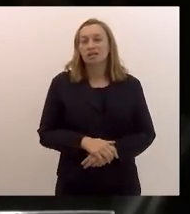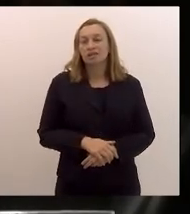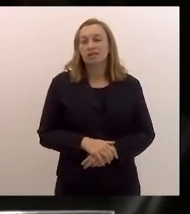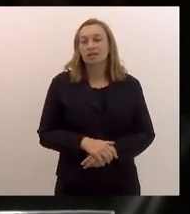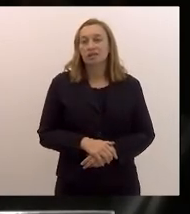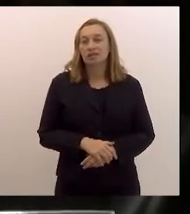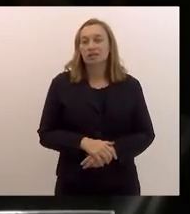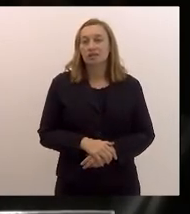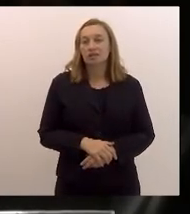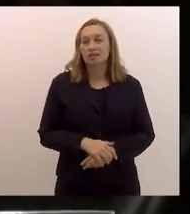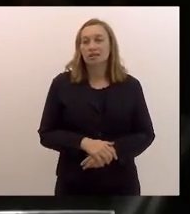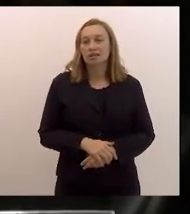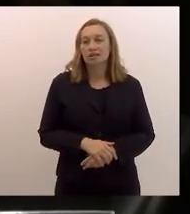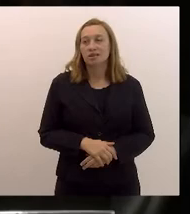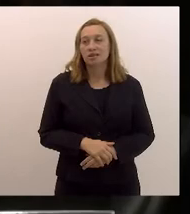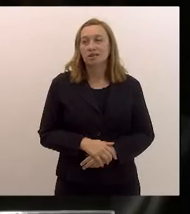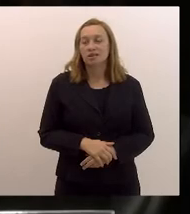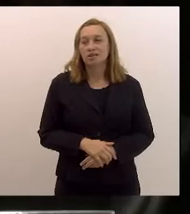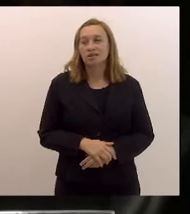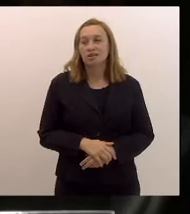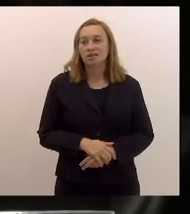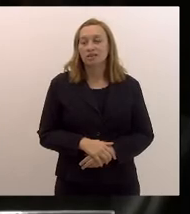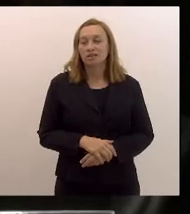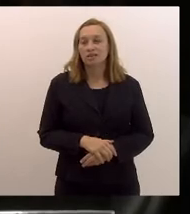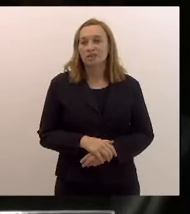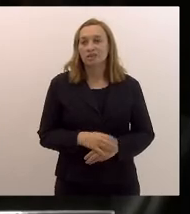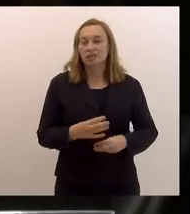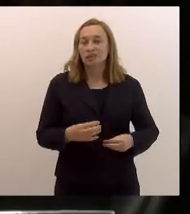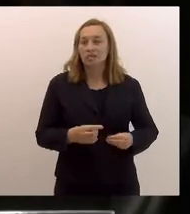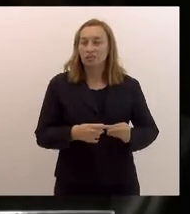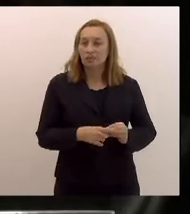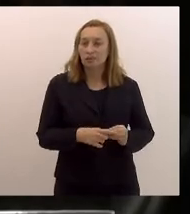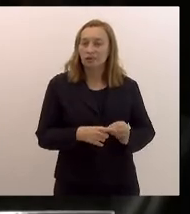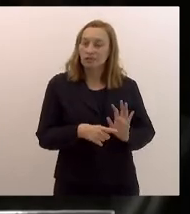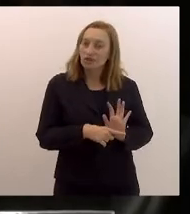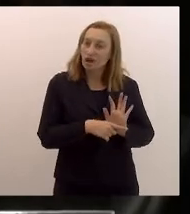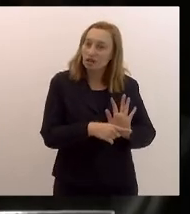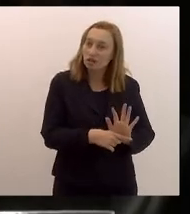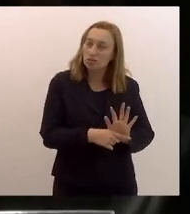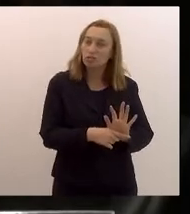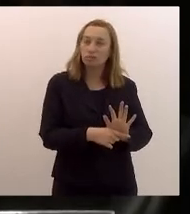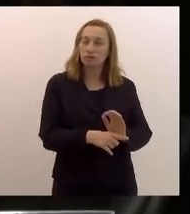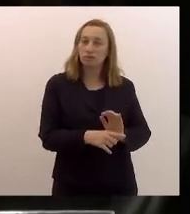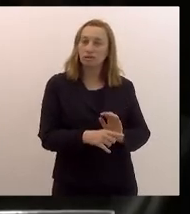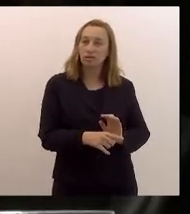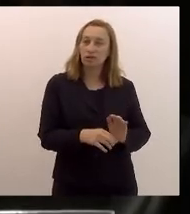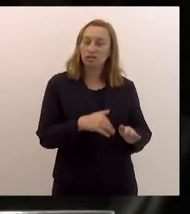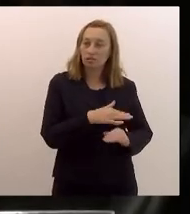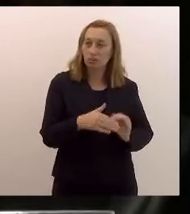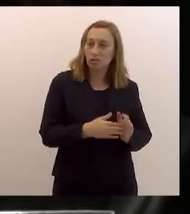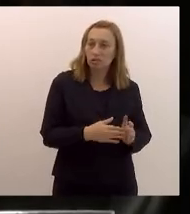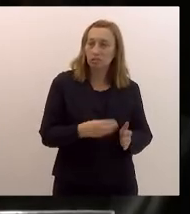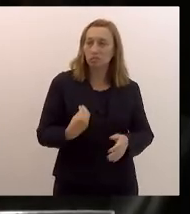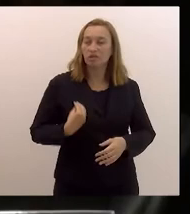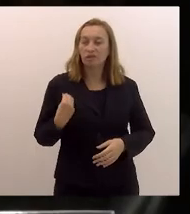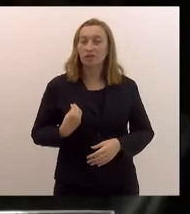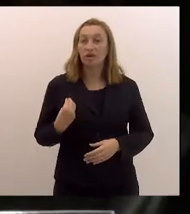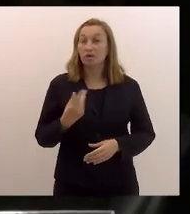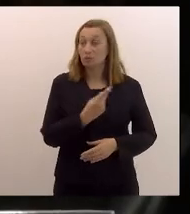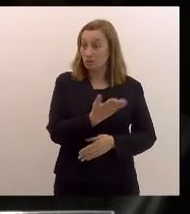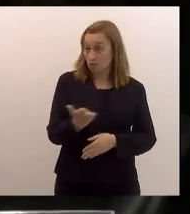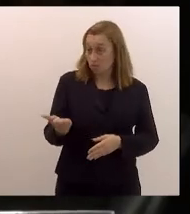dispõe do mínimo para sobreviver é a função dos Anciões dos Senhores é tão